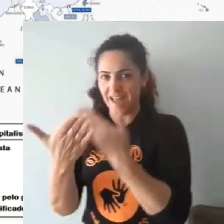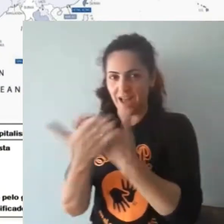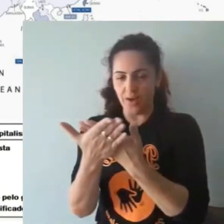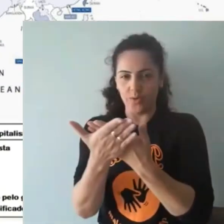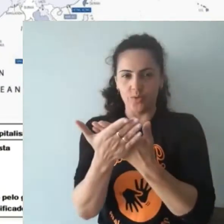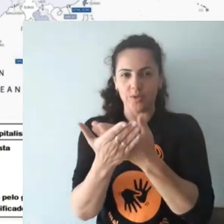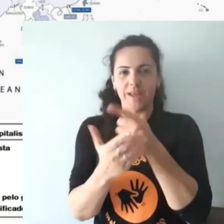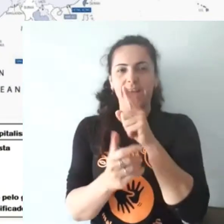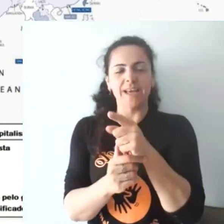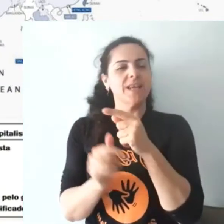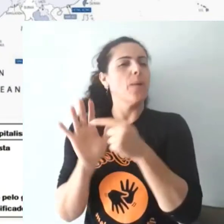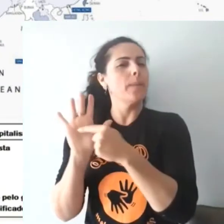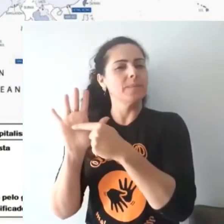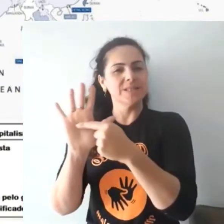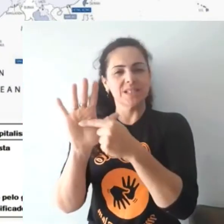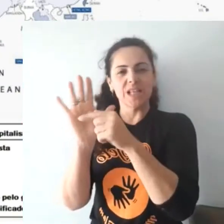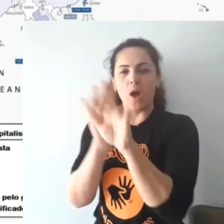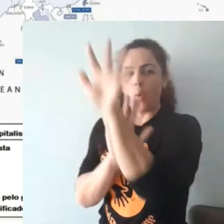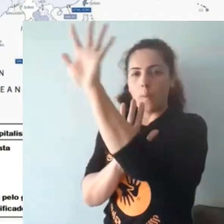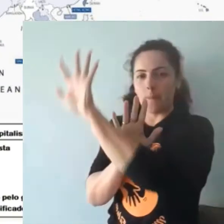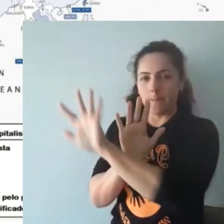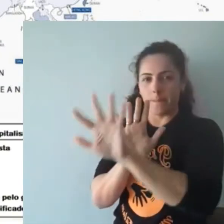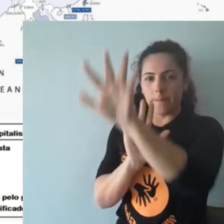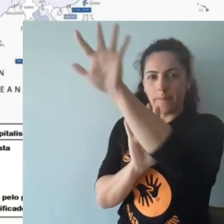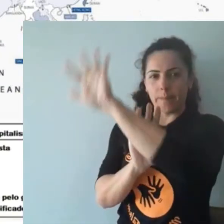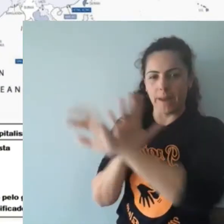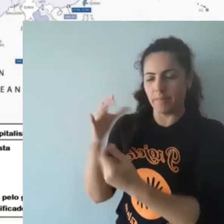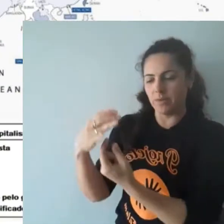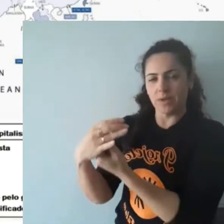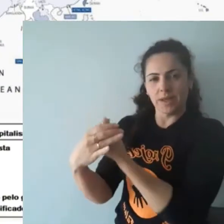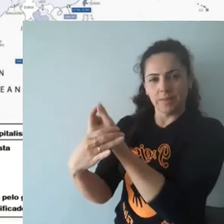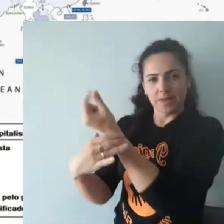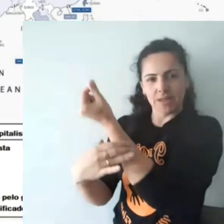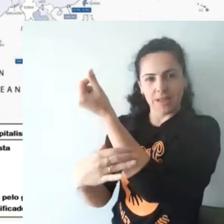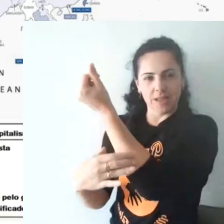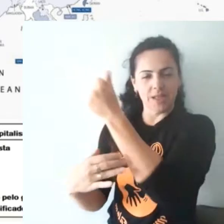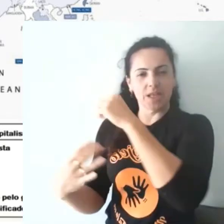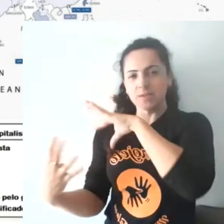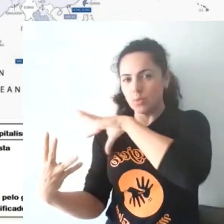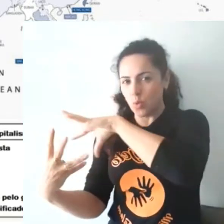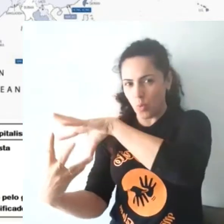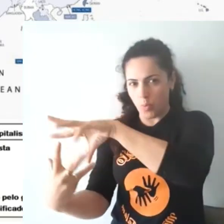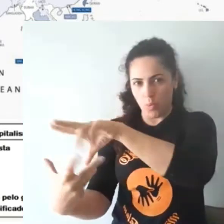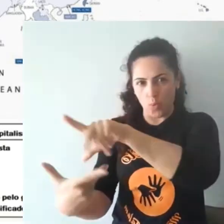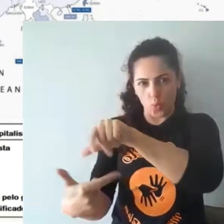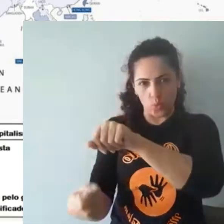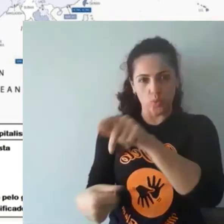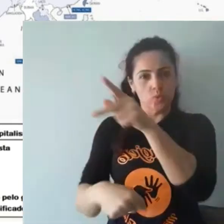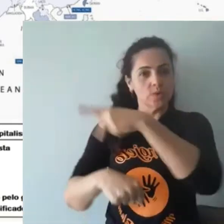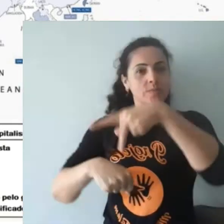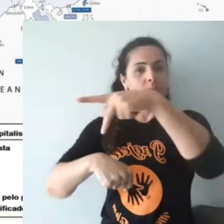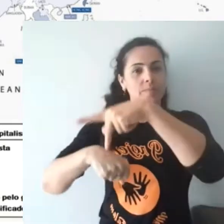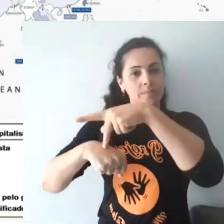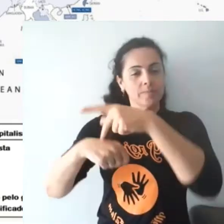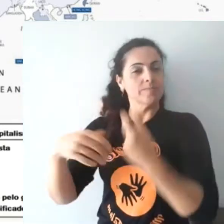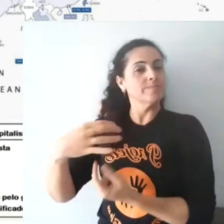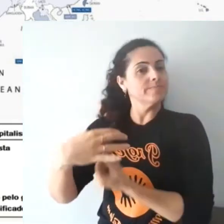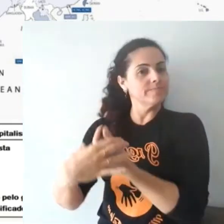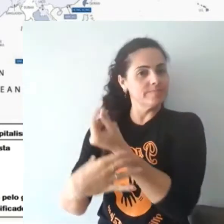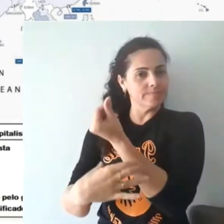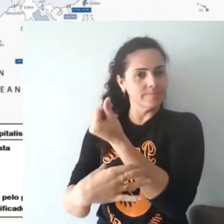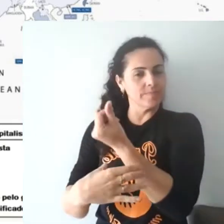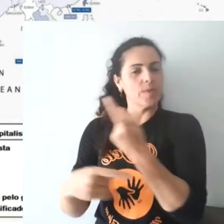Aqui eu trago para vocês então um mapa do capitalismo pelo mundo, os países que se autodeclaram capitalistas, porque a gente tem